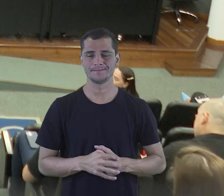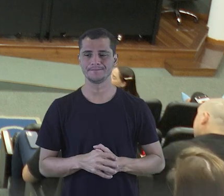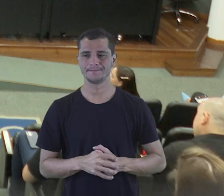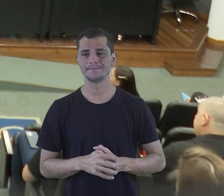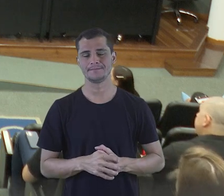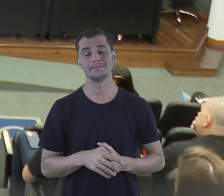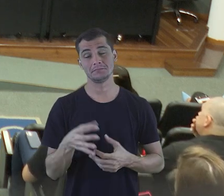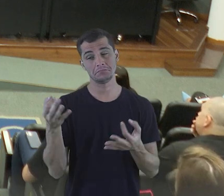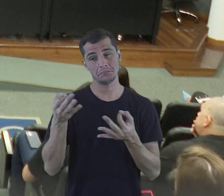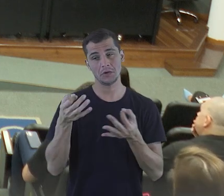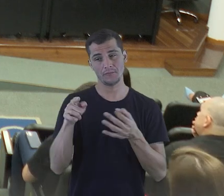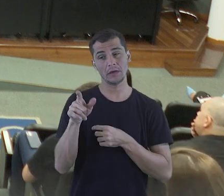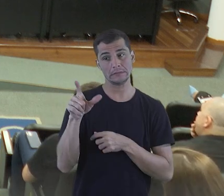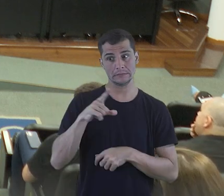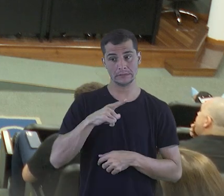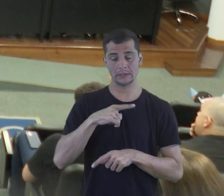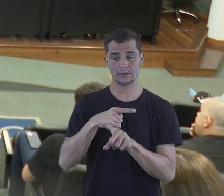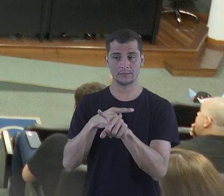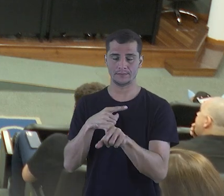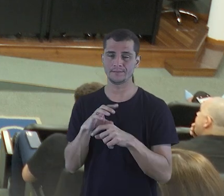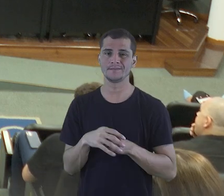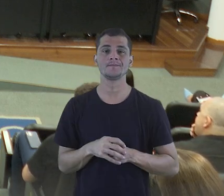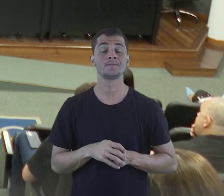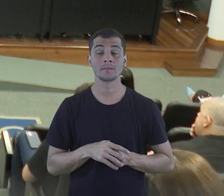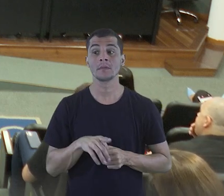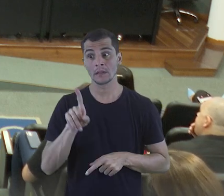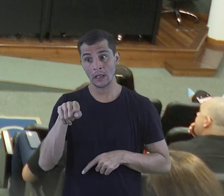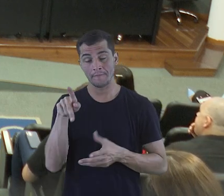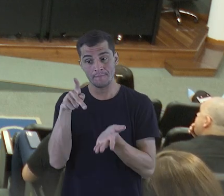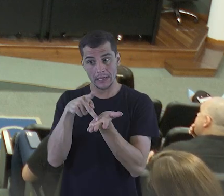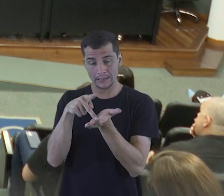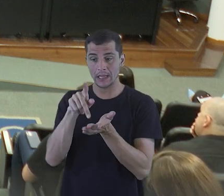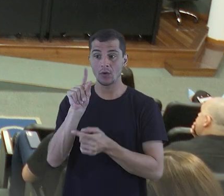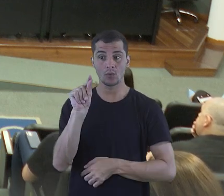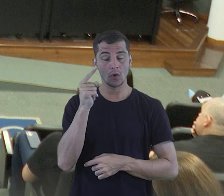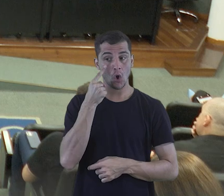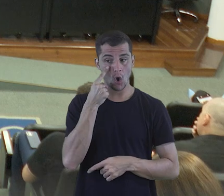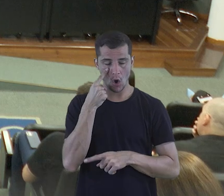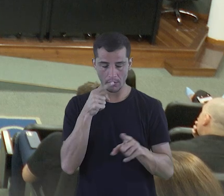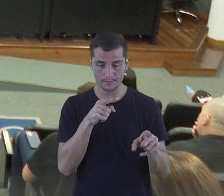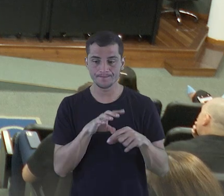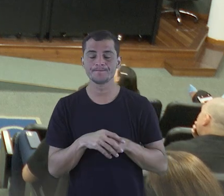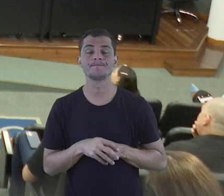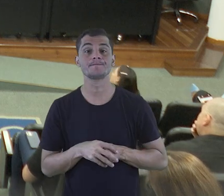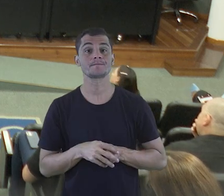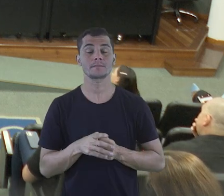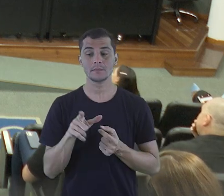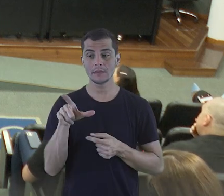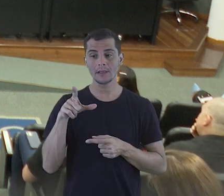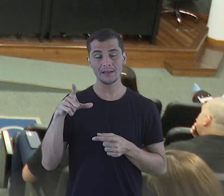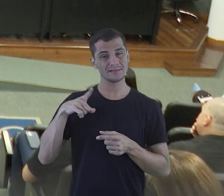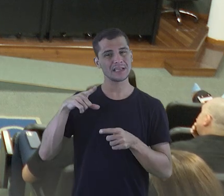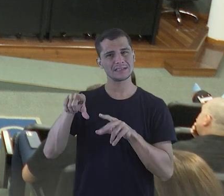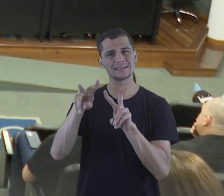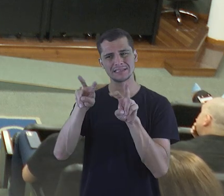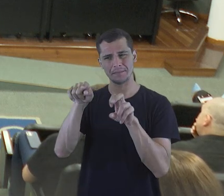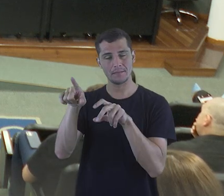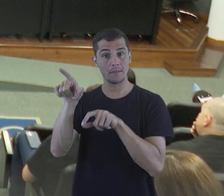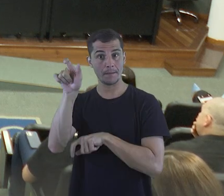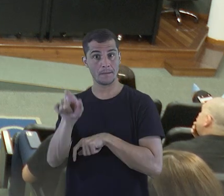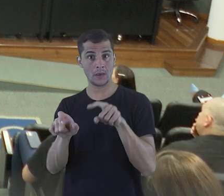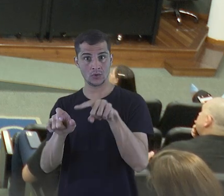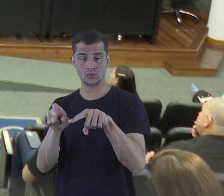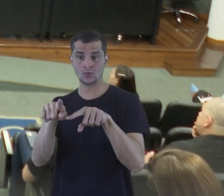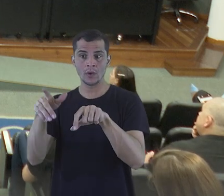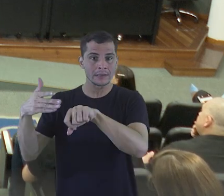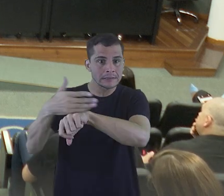perfeito tem na verdade veja quando esta pessoa acessa o teu